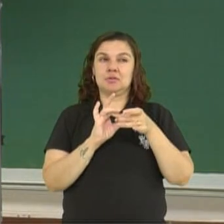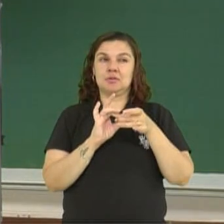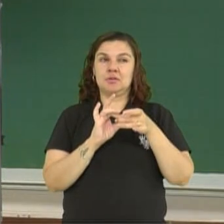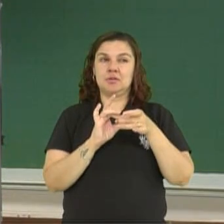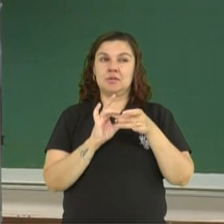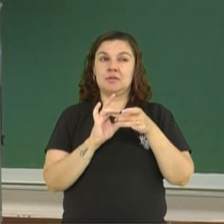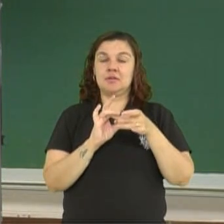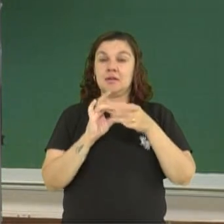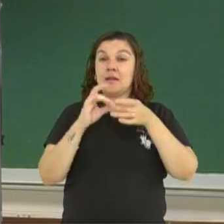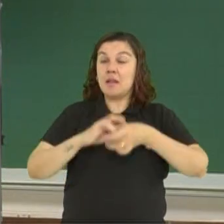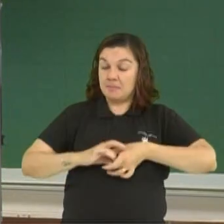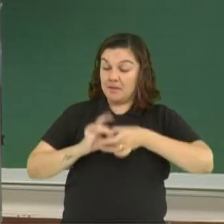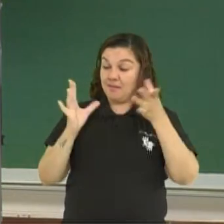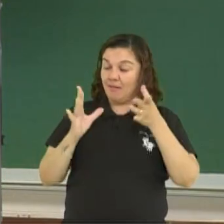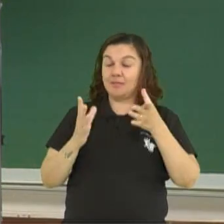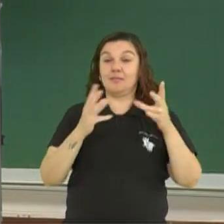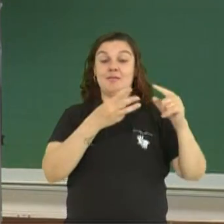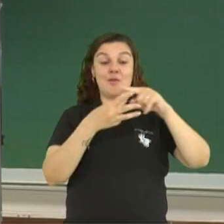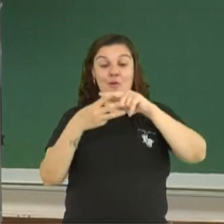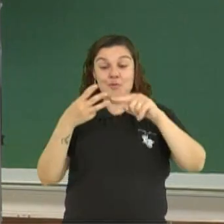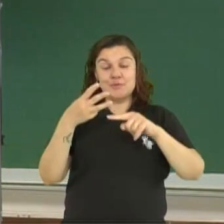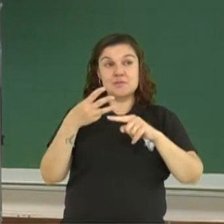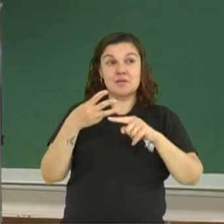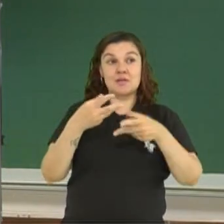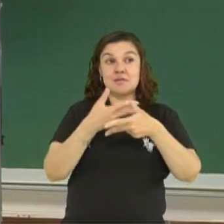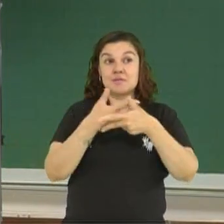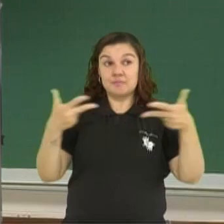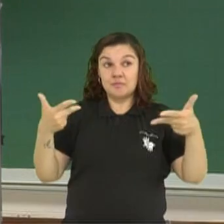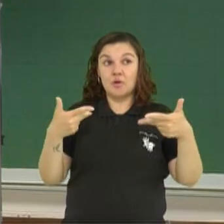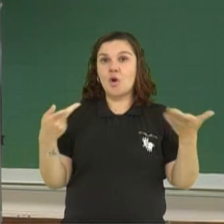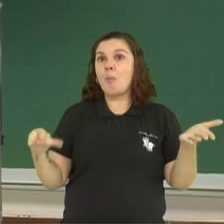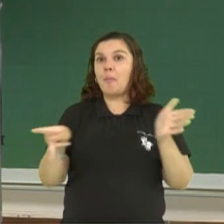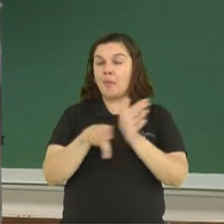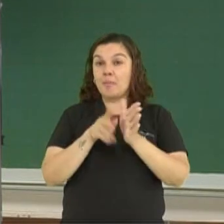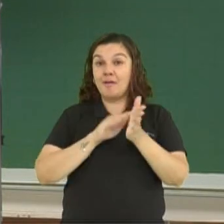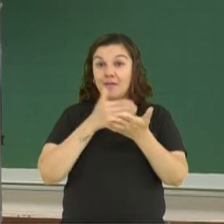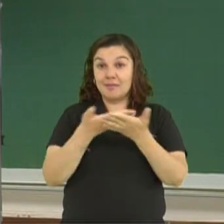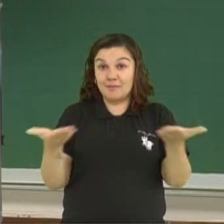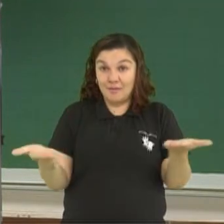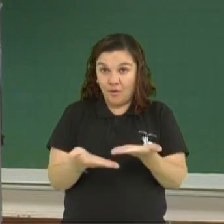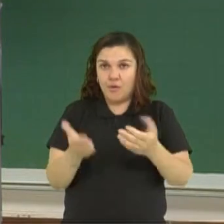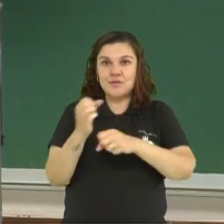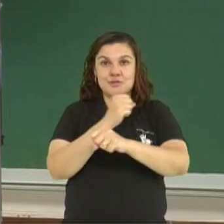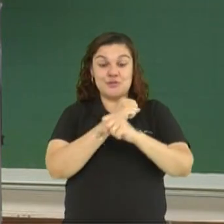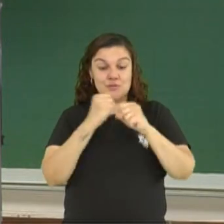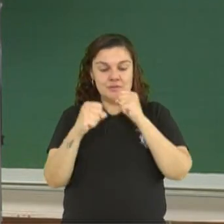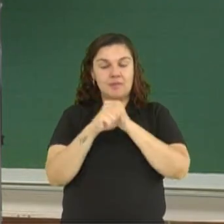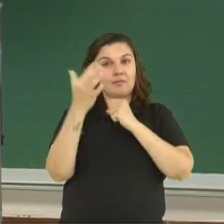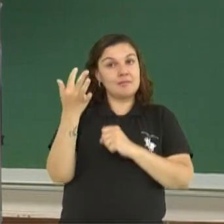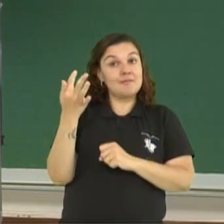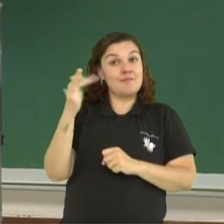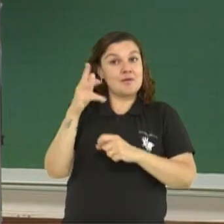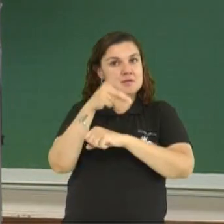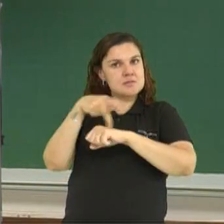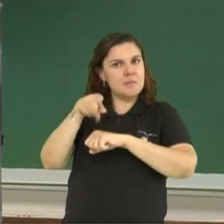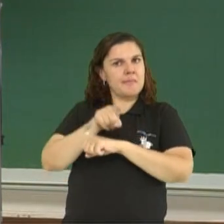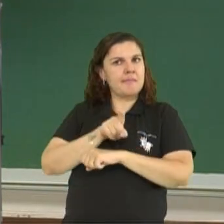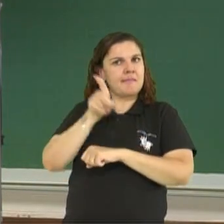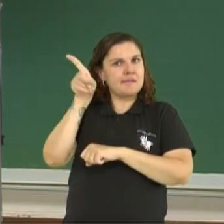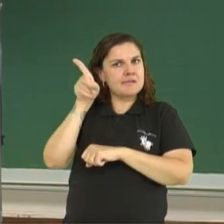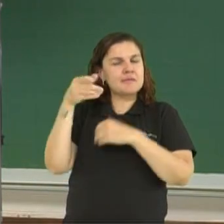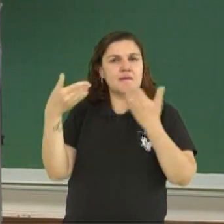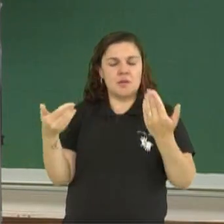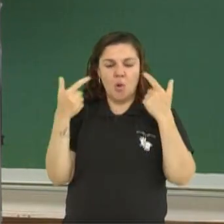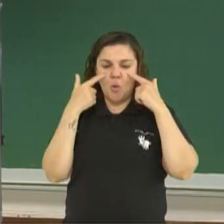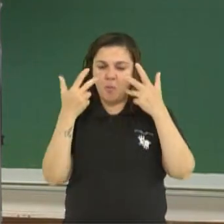igualdade, fraternité, liberté e a liberdade, ou seja, três elementos que fazem parte até hoje da sociedade francesa. Então, daquele momento, viu que não